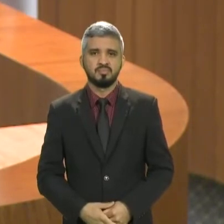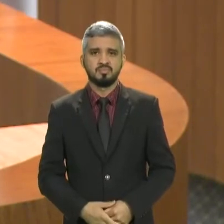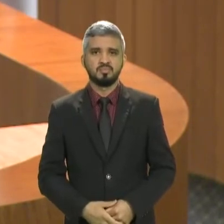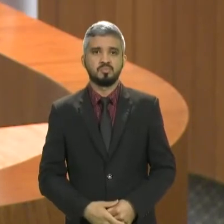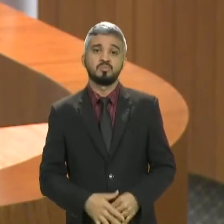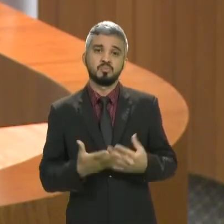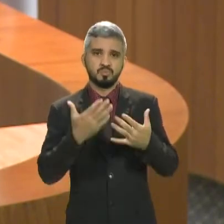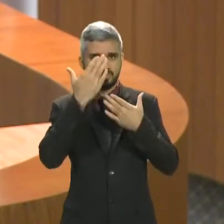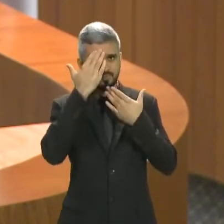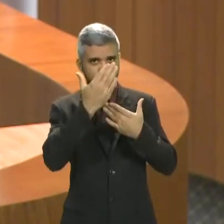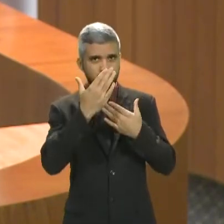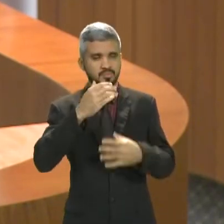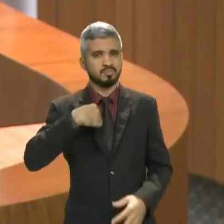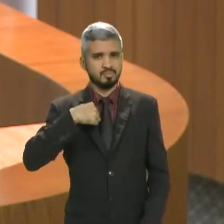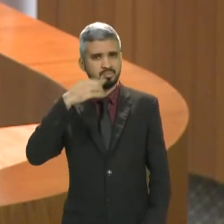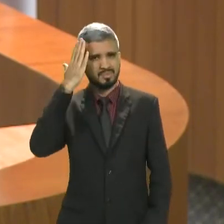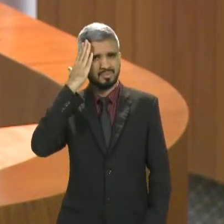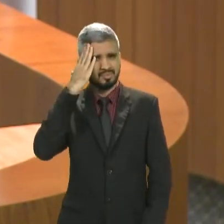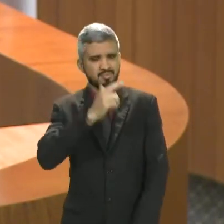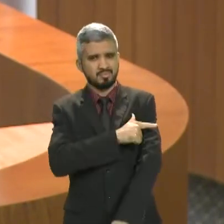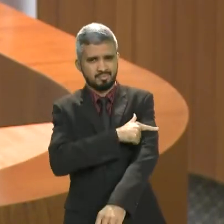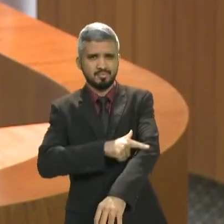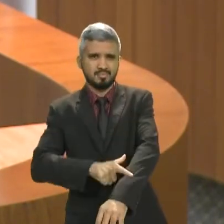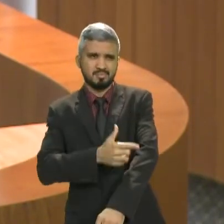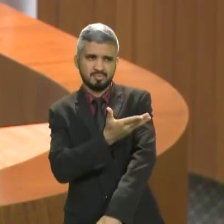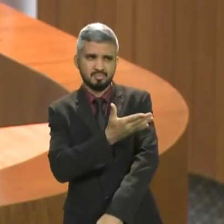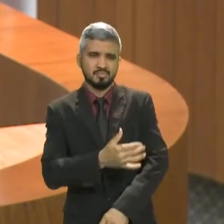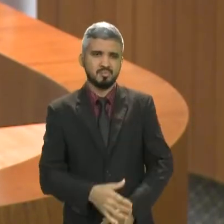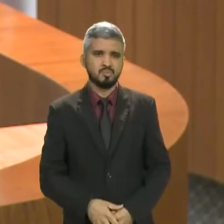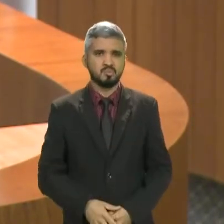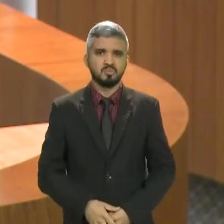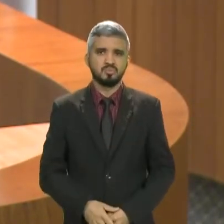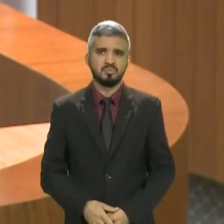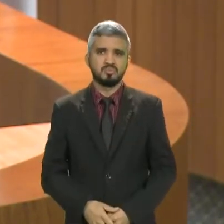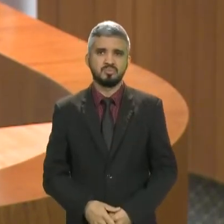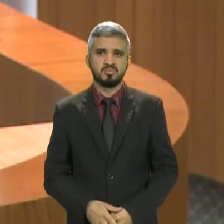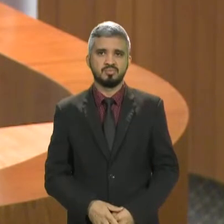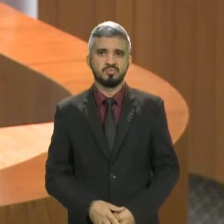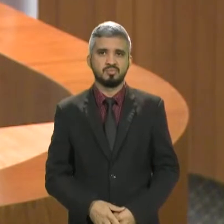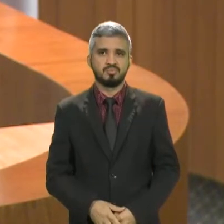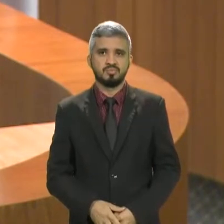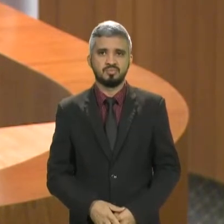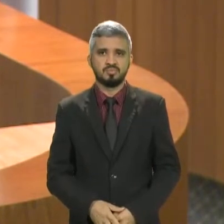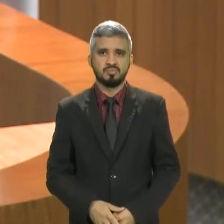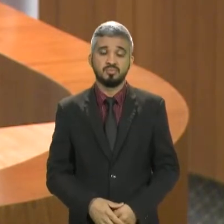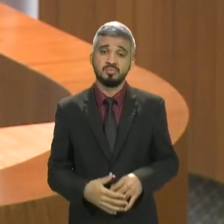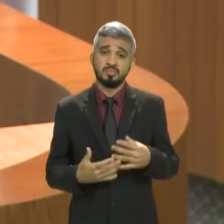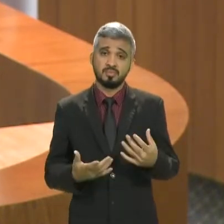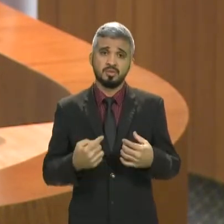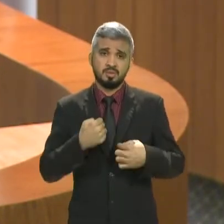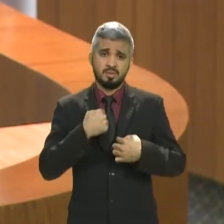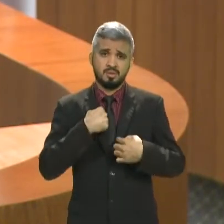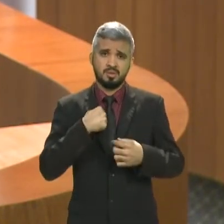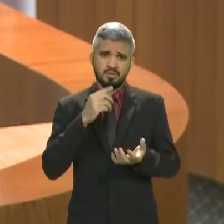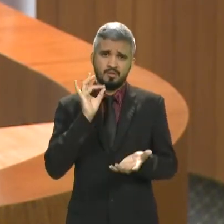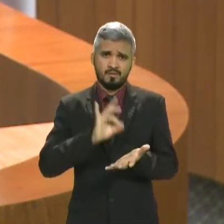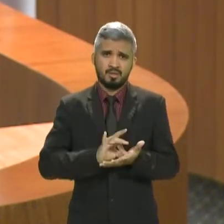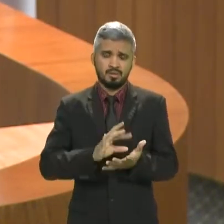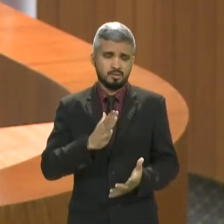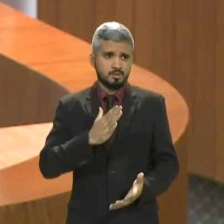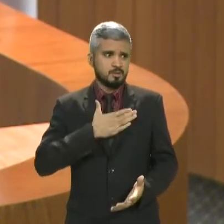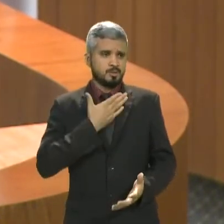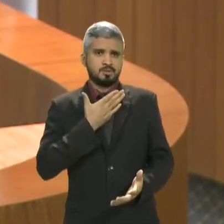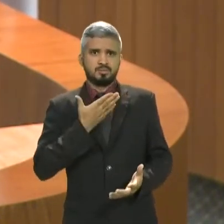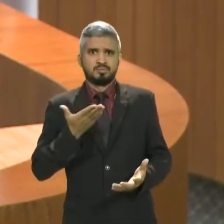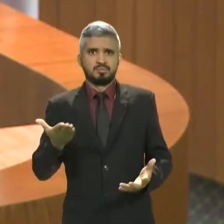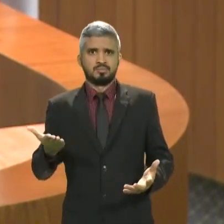é uma pessoa muito educada. E assim, diga-se de passagem, eu fico um pouco assustado. Eu vou encerrar minhas palavras, deputado,